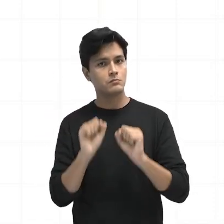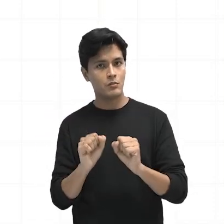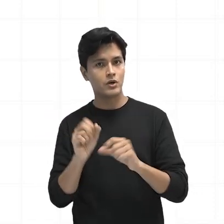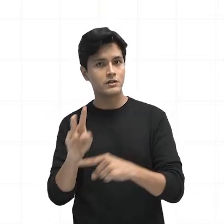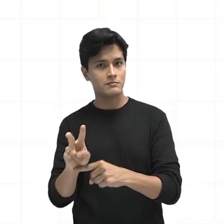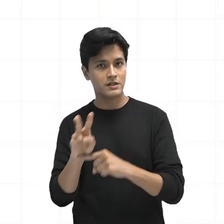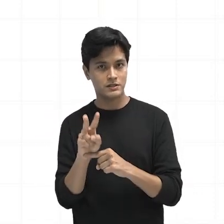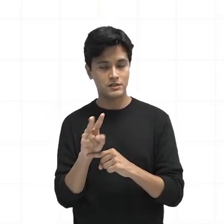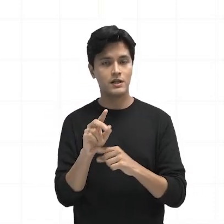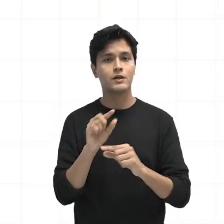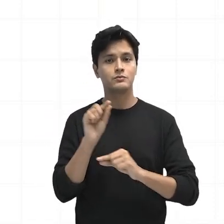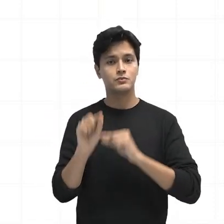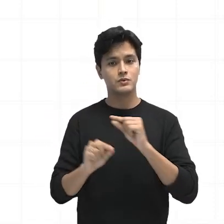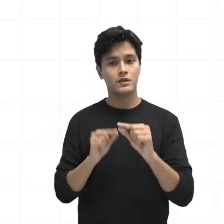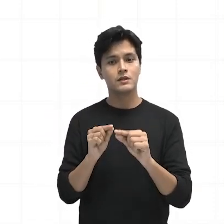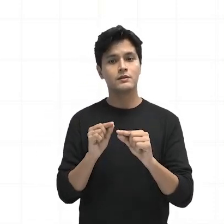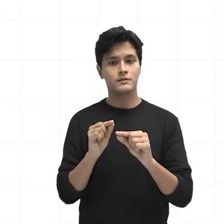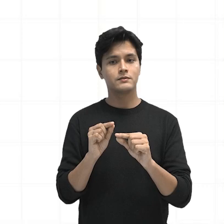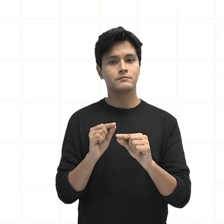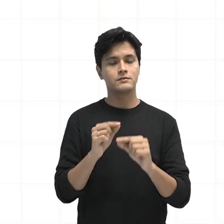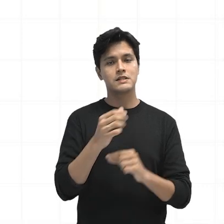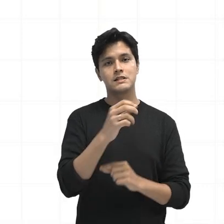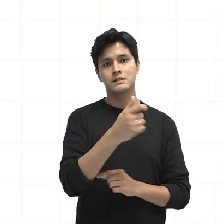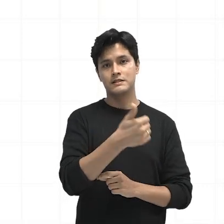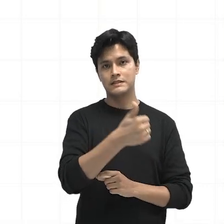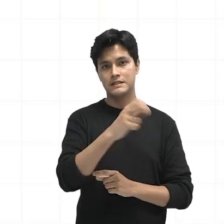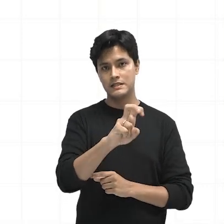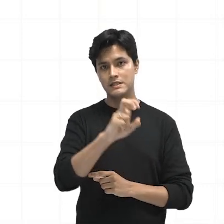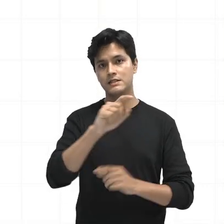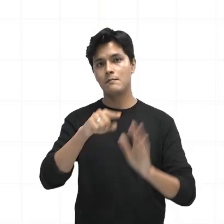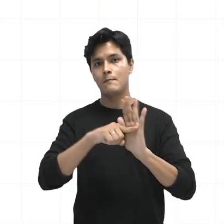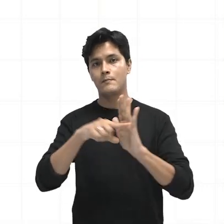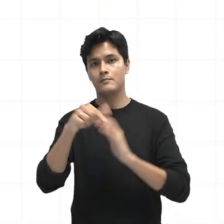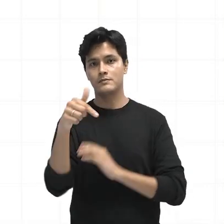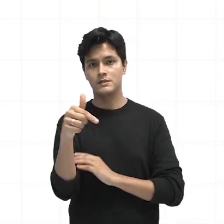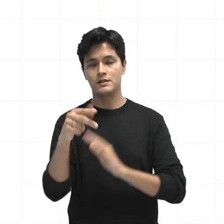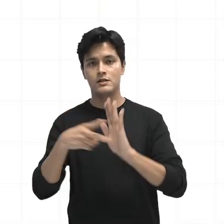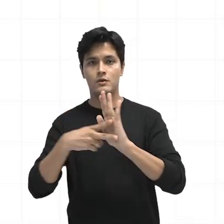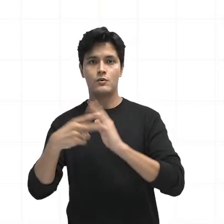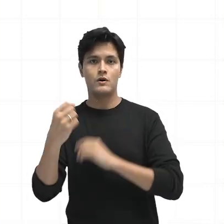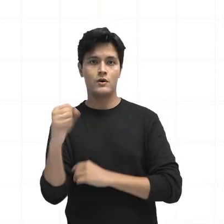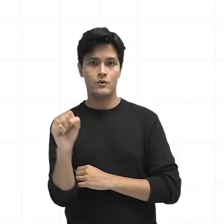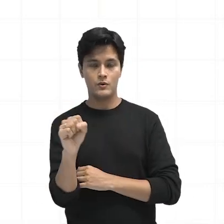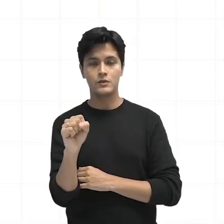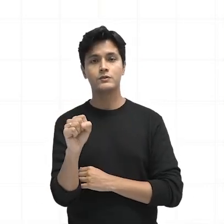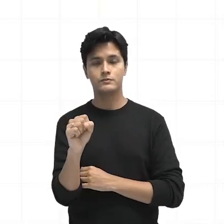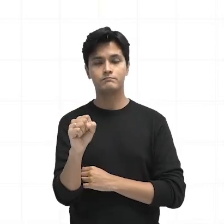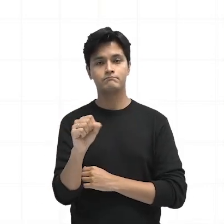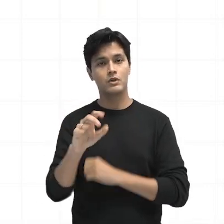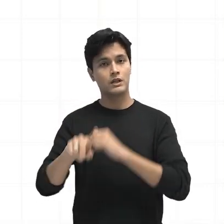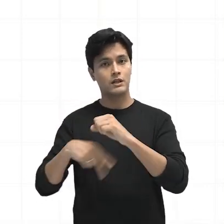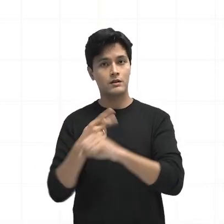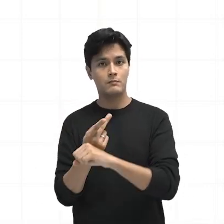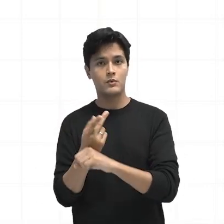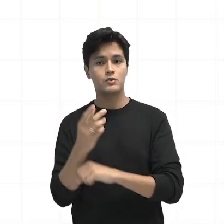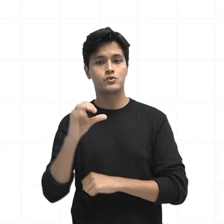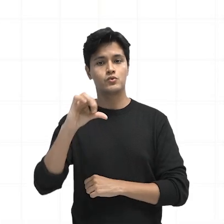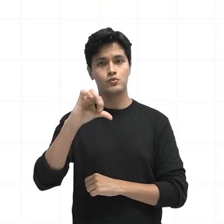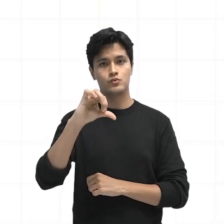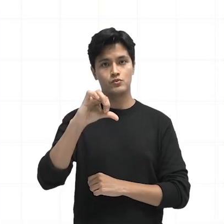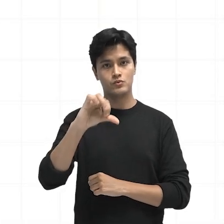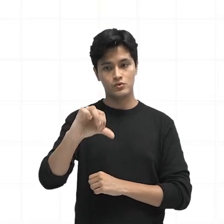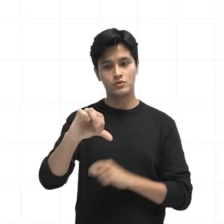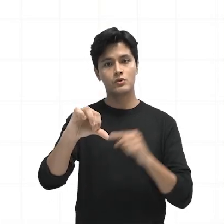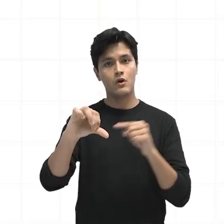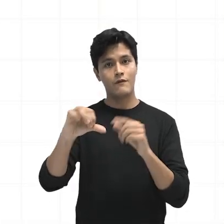emprestando 15 menos 7, que é 8, aqui nessa coluna, tá? Depois, esse 9, que